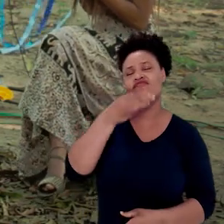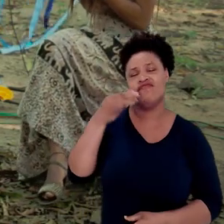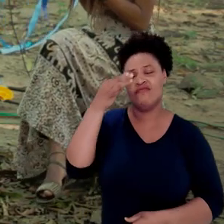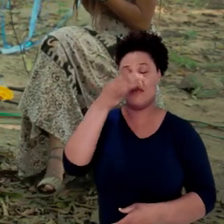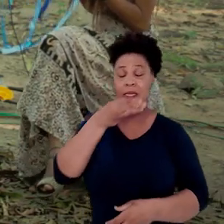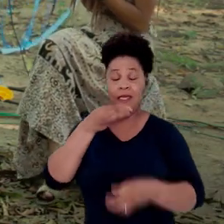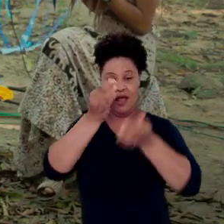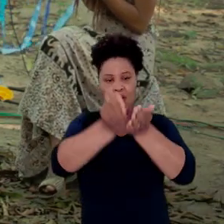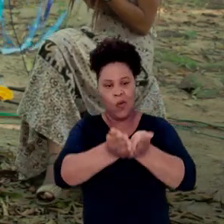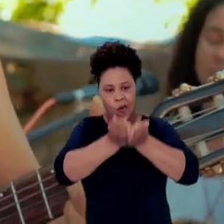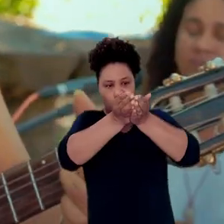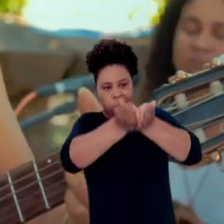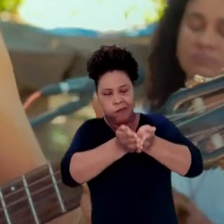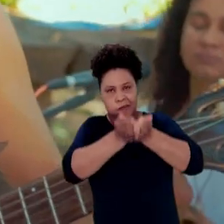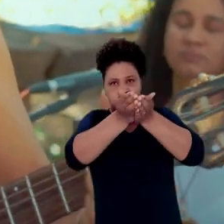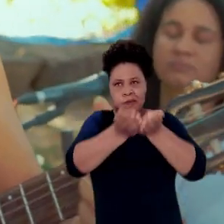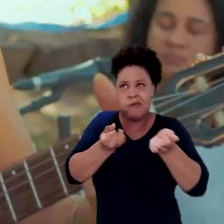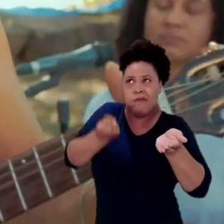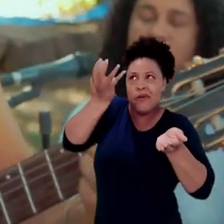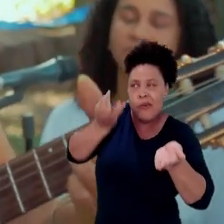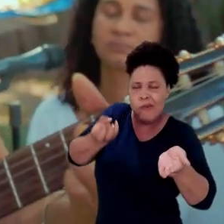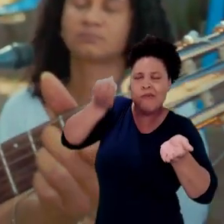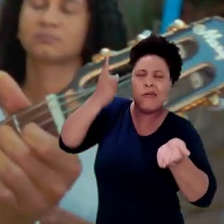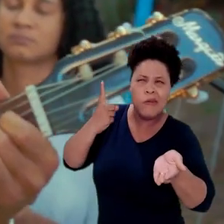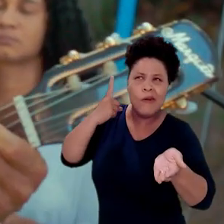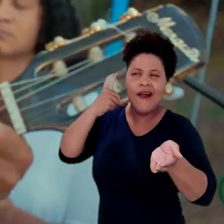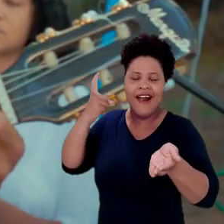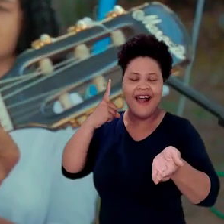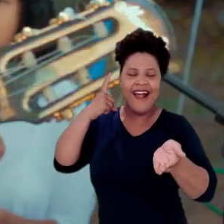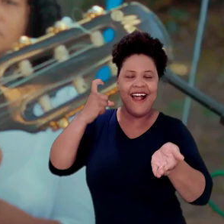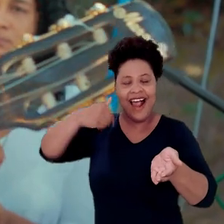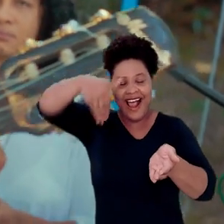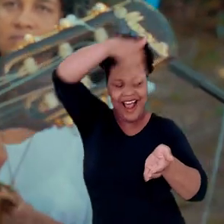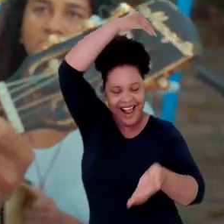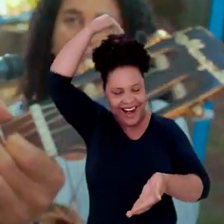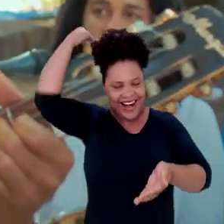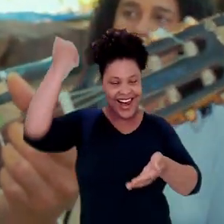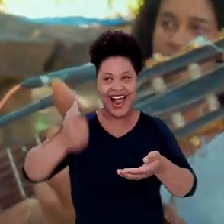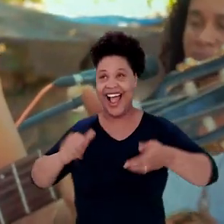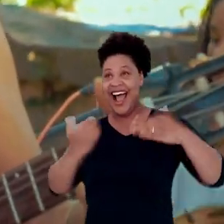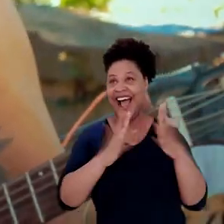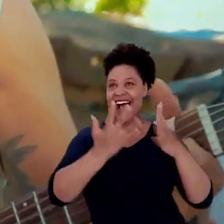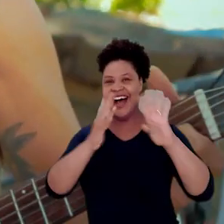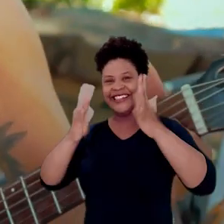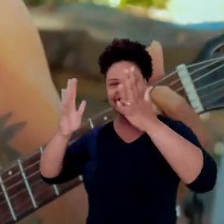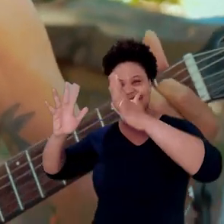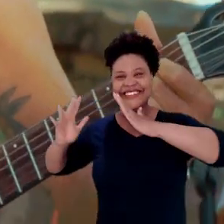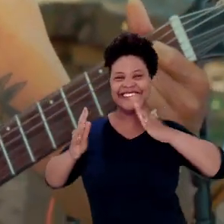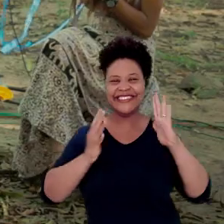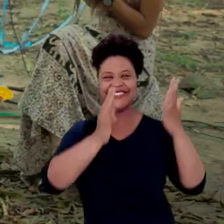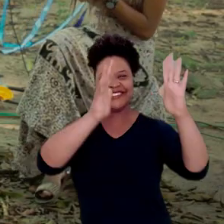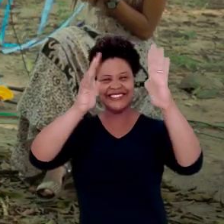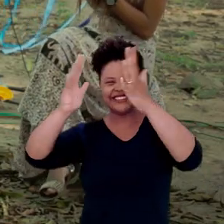Quando o maracujipe atracava, a baiana agitava, era aquela emoção.